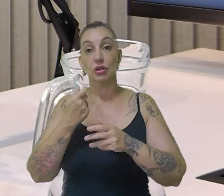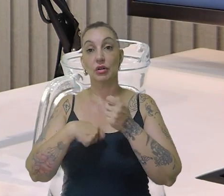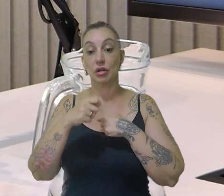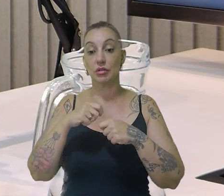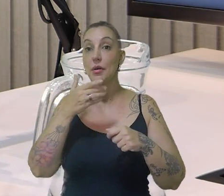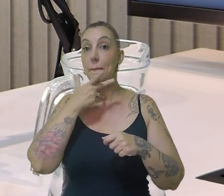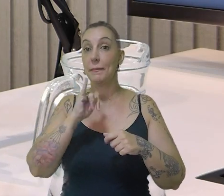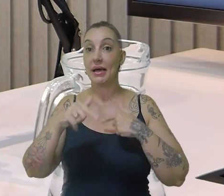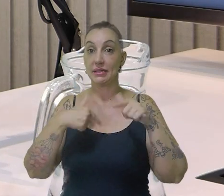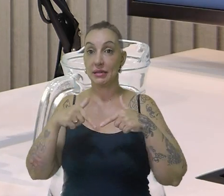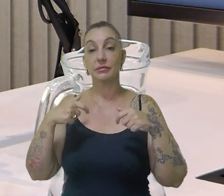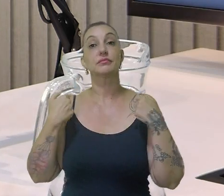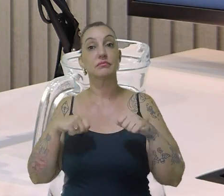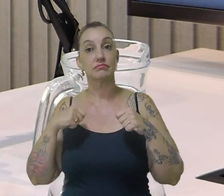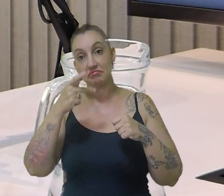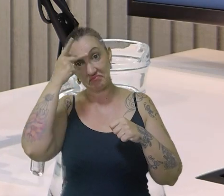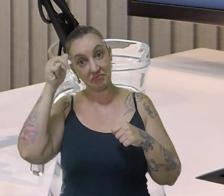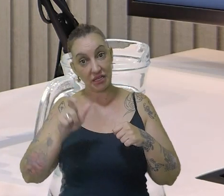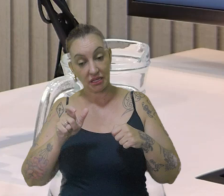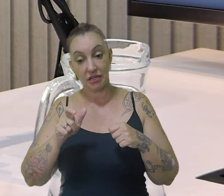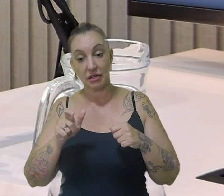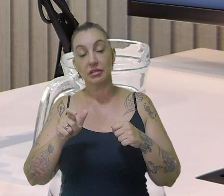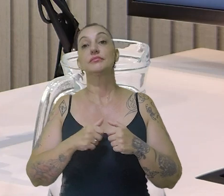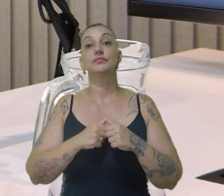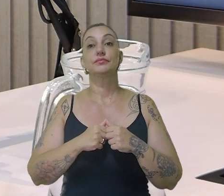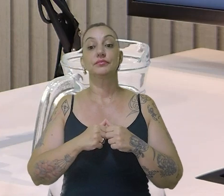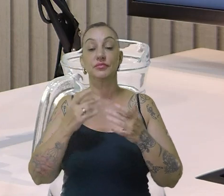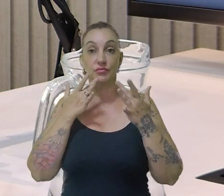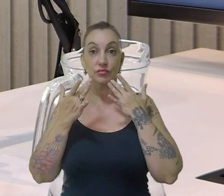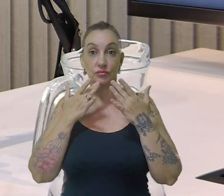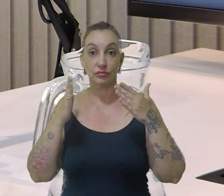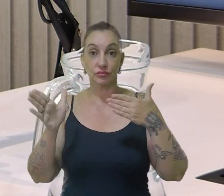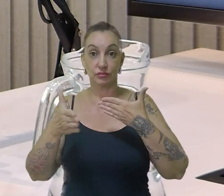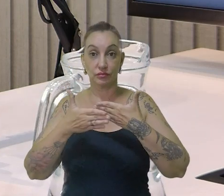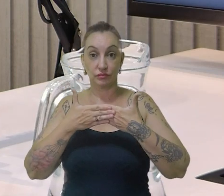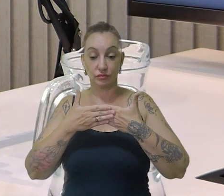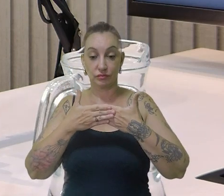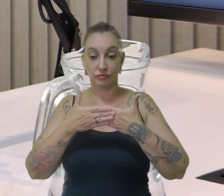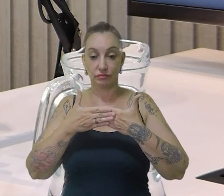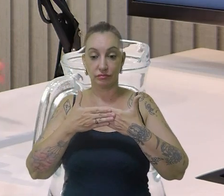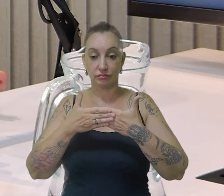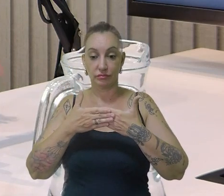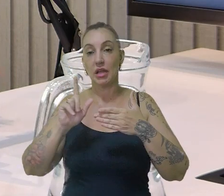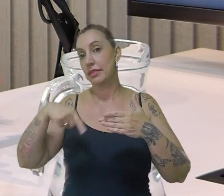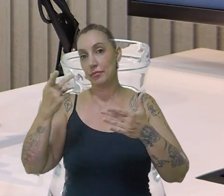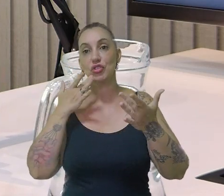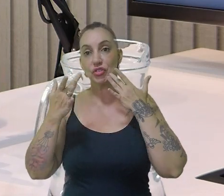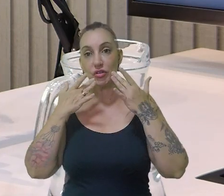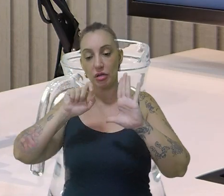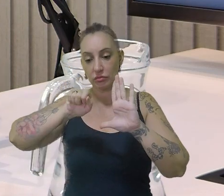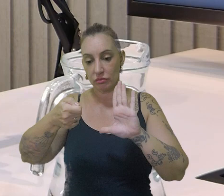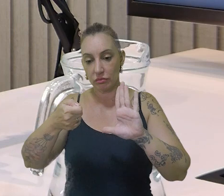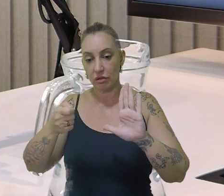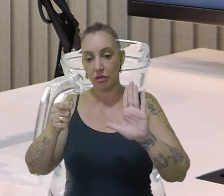loja que meu pai trabalhava E aí ela precisava de alguém para fechar o o teatro em um momento assim pós peças né